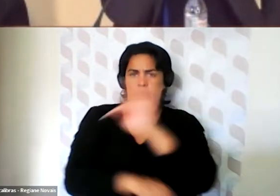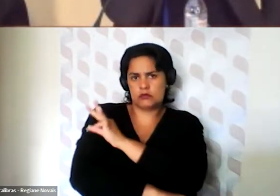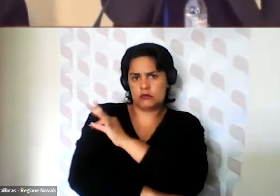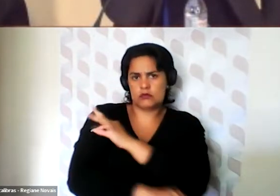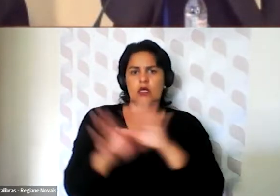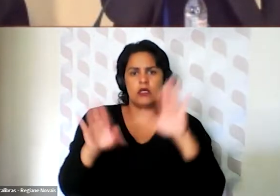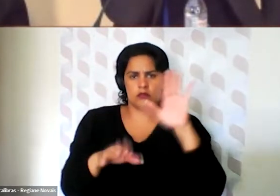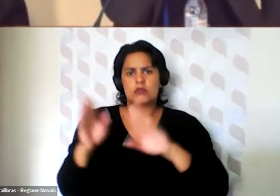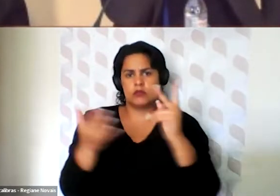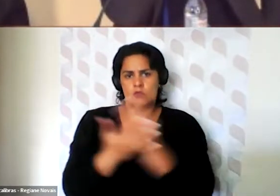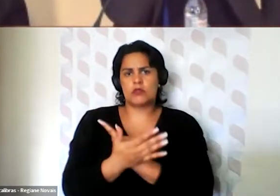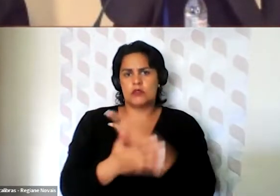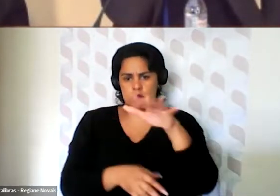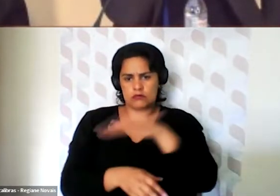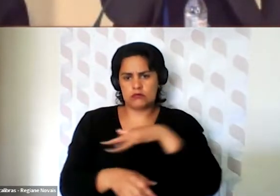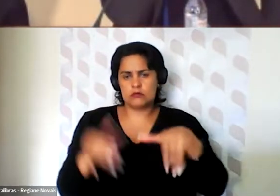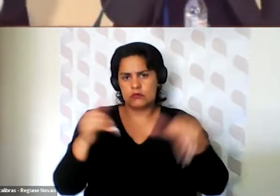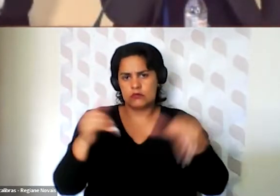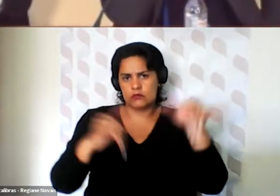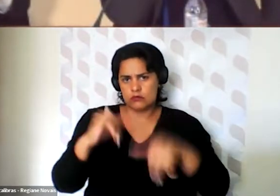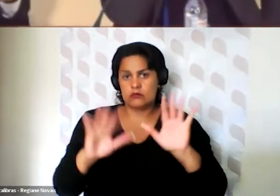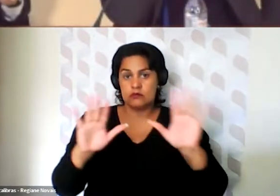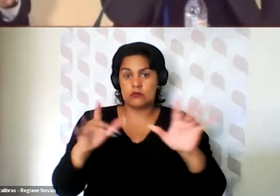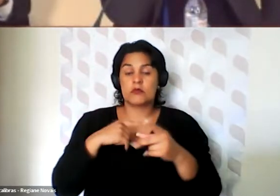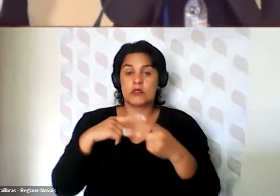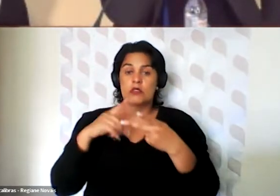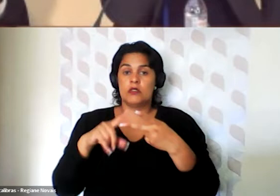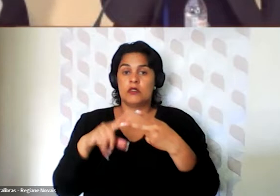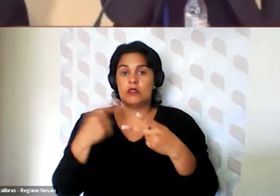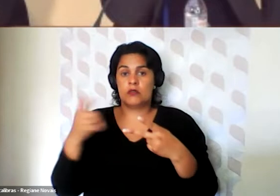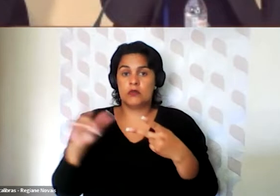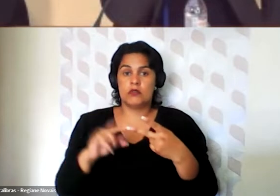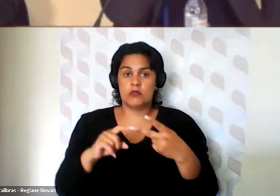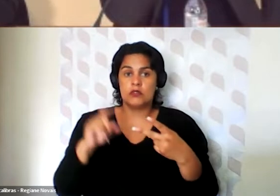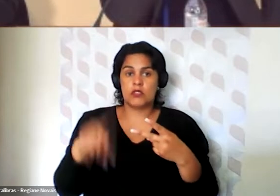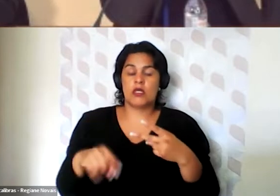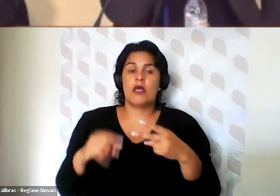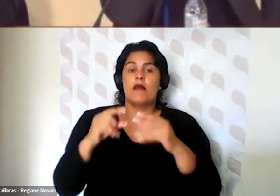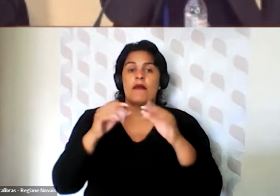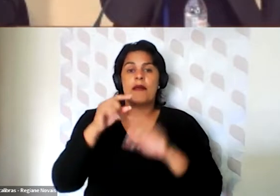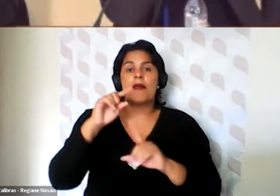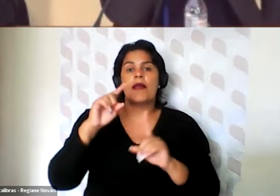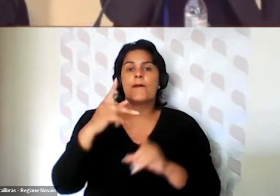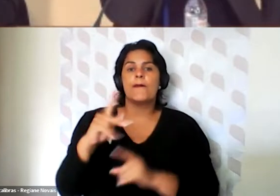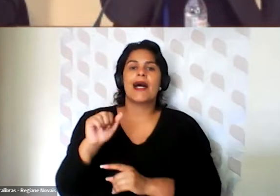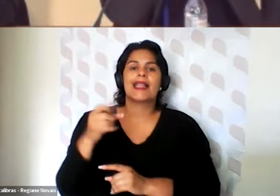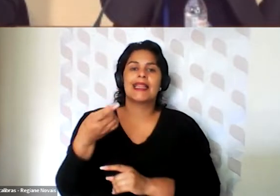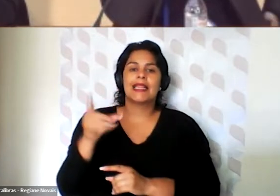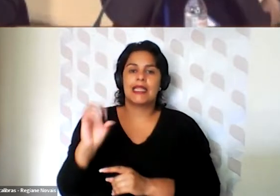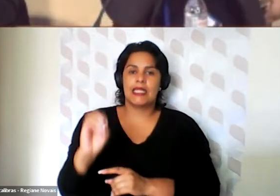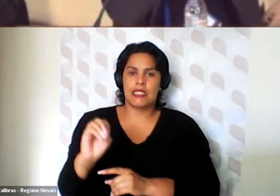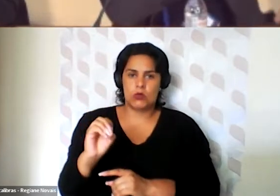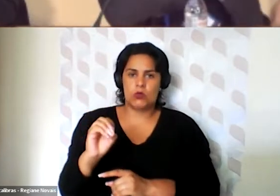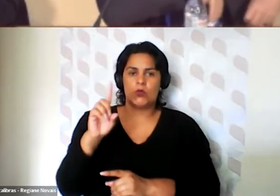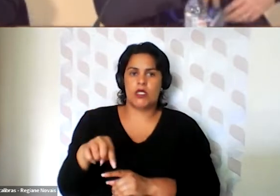regra para tentar que todo mundo se comporte de maneira parecida. Por exemplo, a OCDE